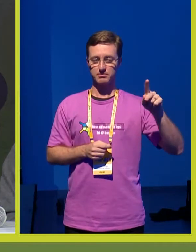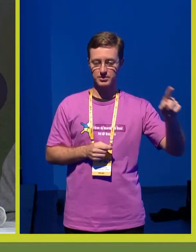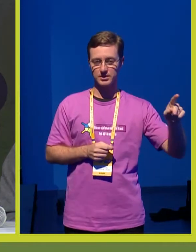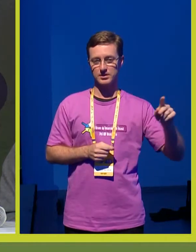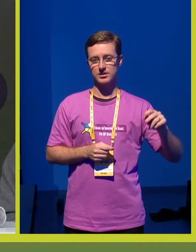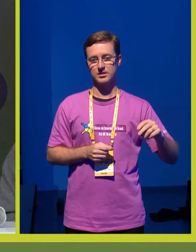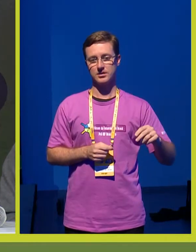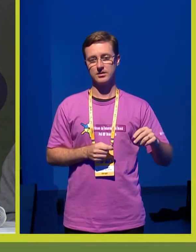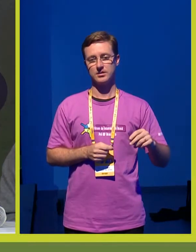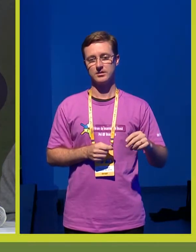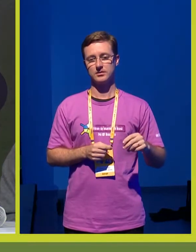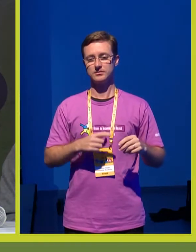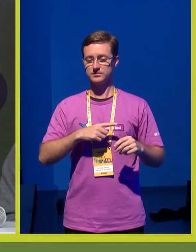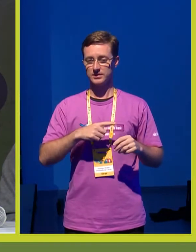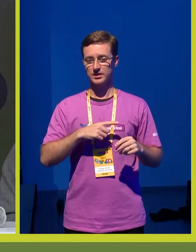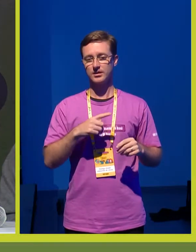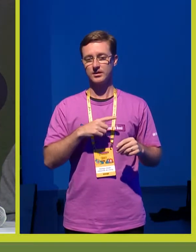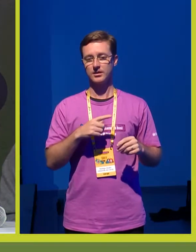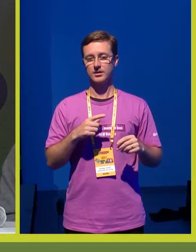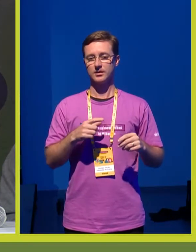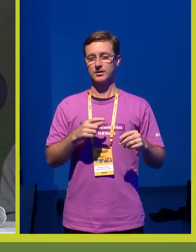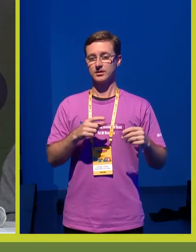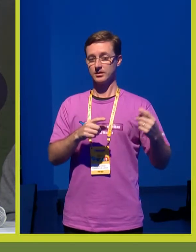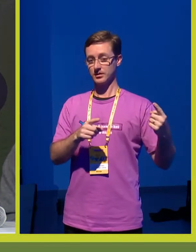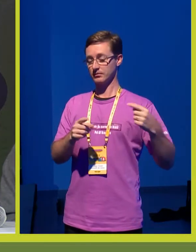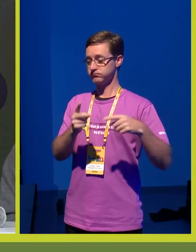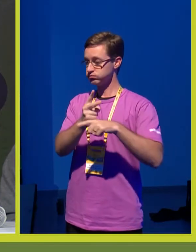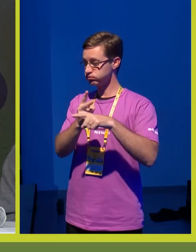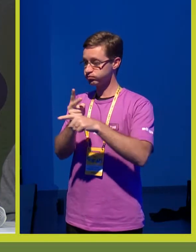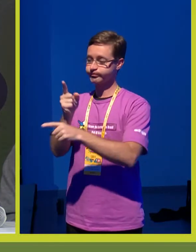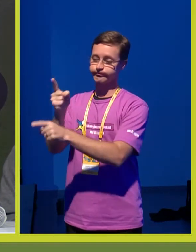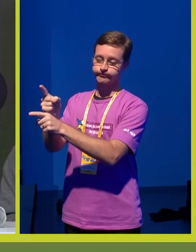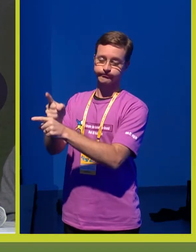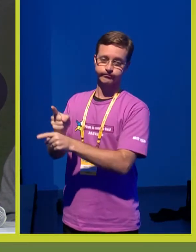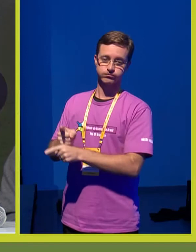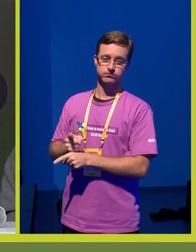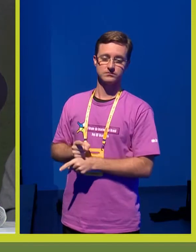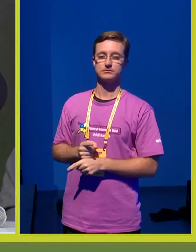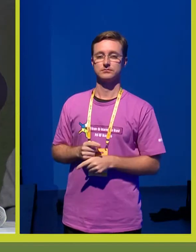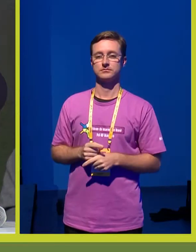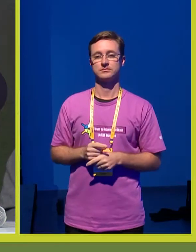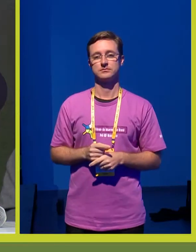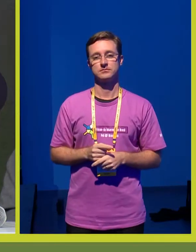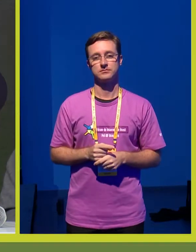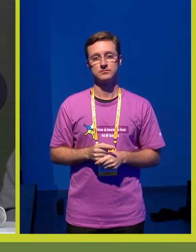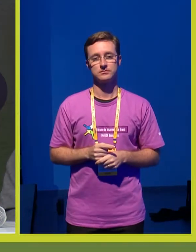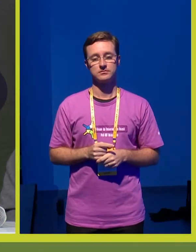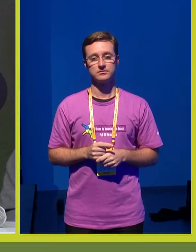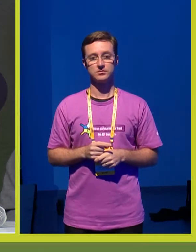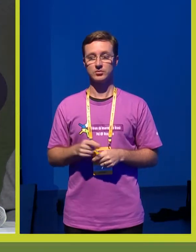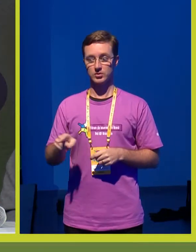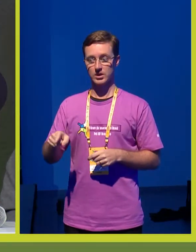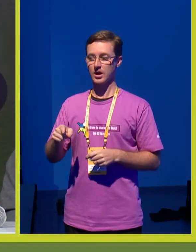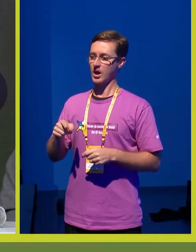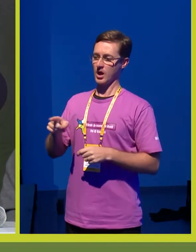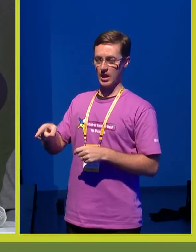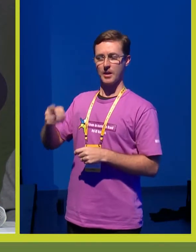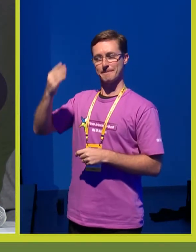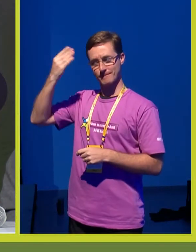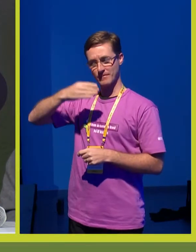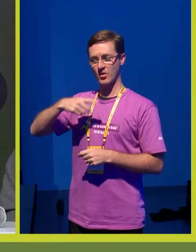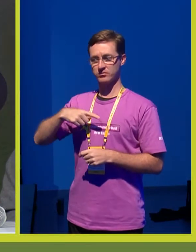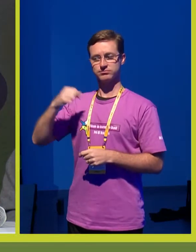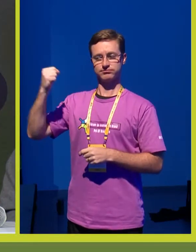de coisas móveis para descrevendo as fundadas razões da suspeita de que ali existe prova de crime aprender